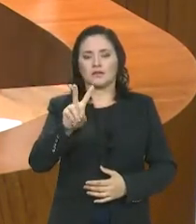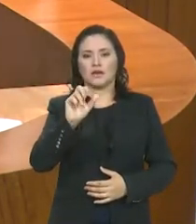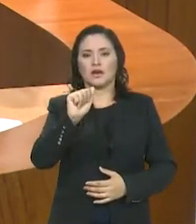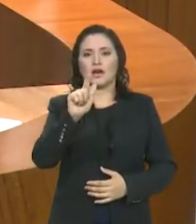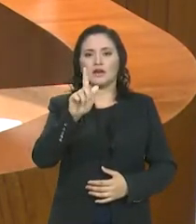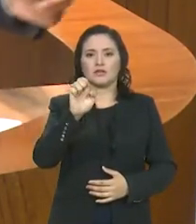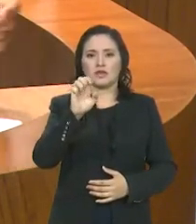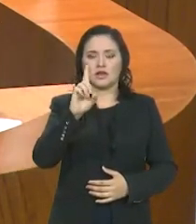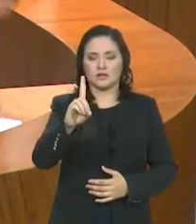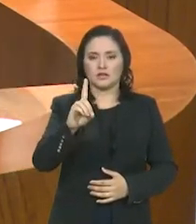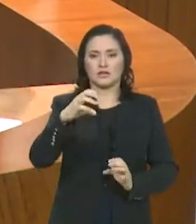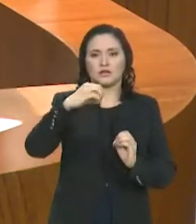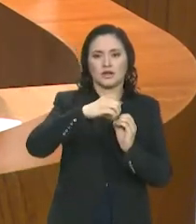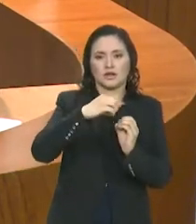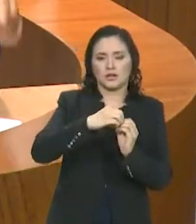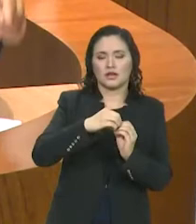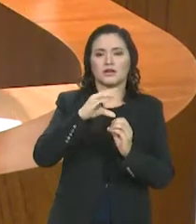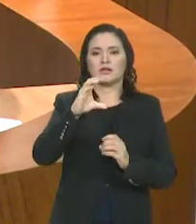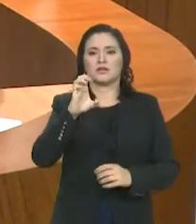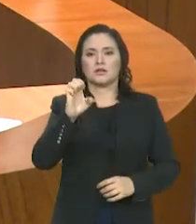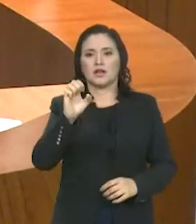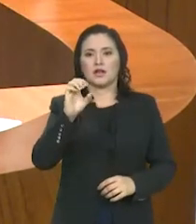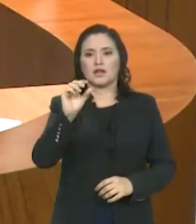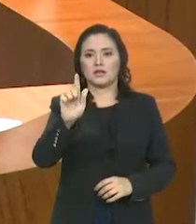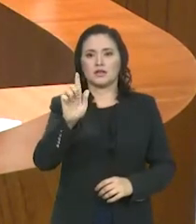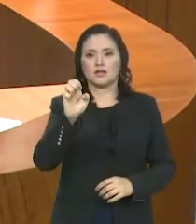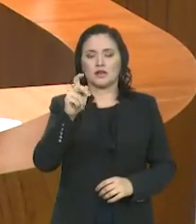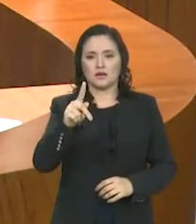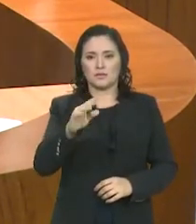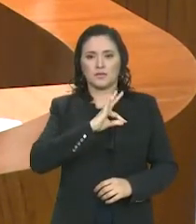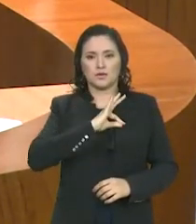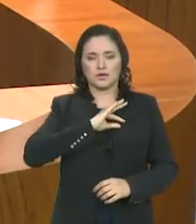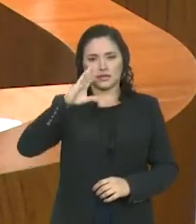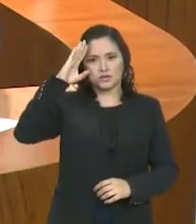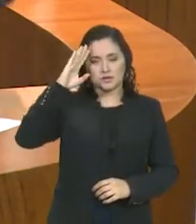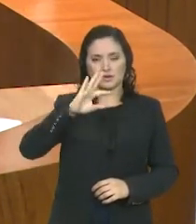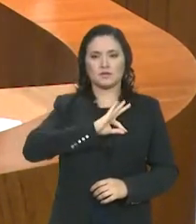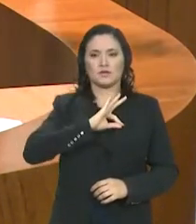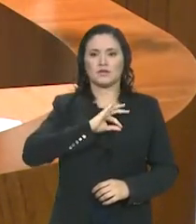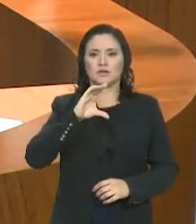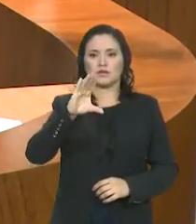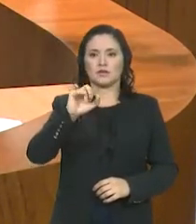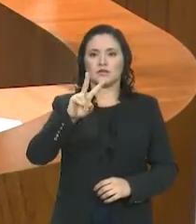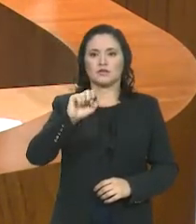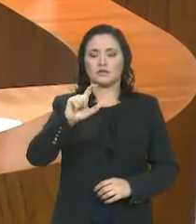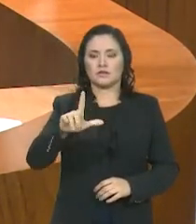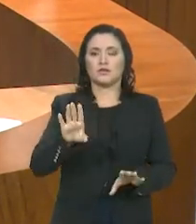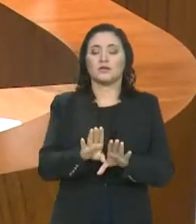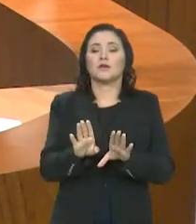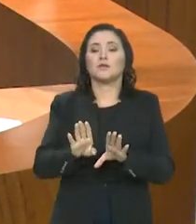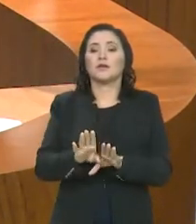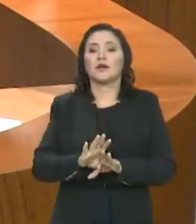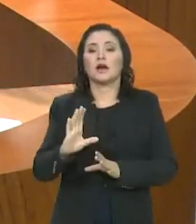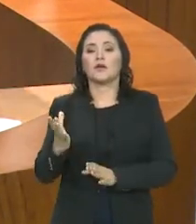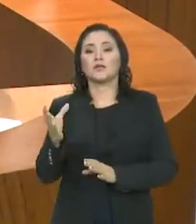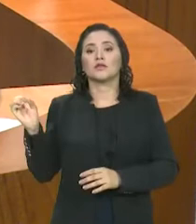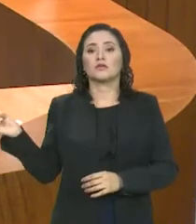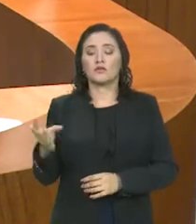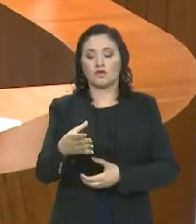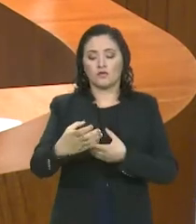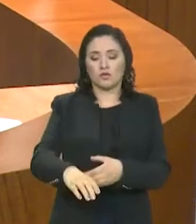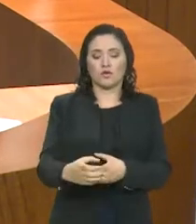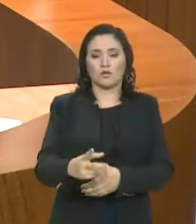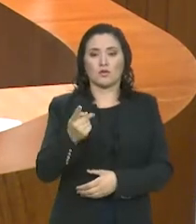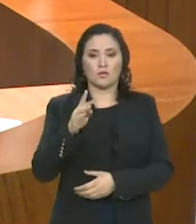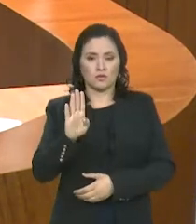Polícia Militar, Polícia Civil e também a realização de novos concursos públicos, a exemplo dos outros estados e